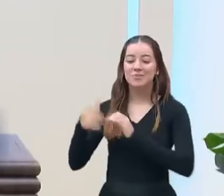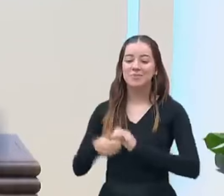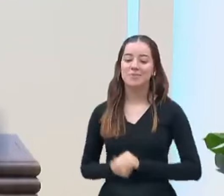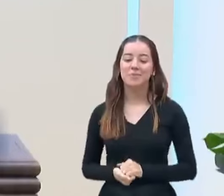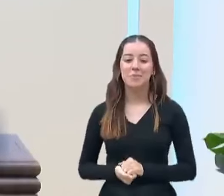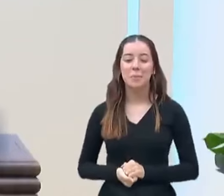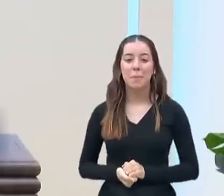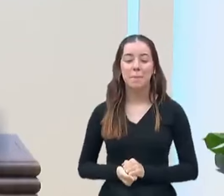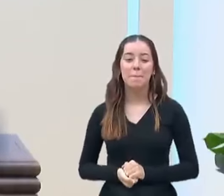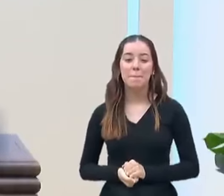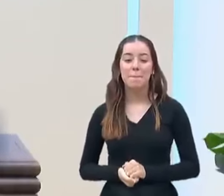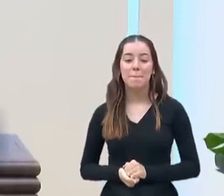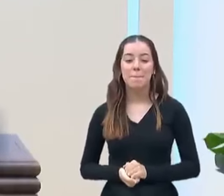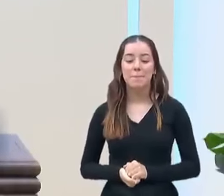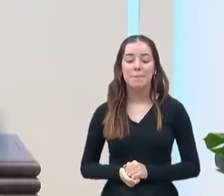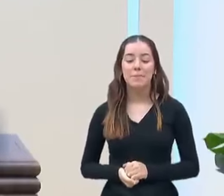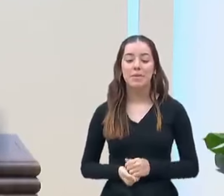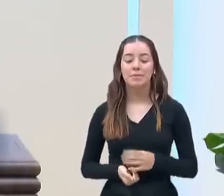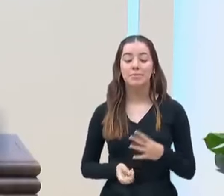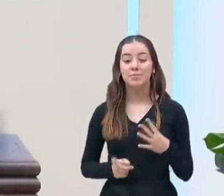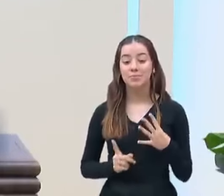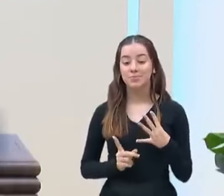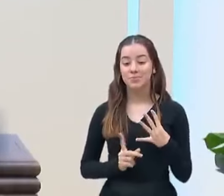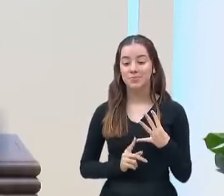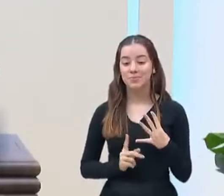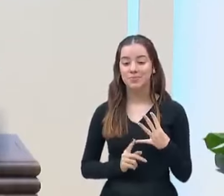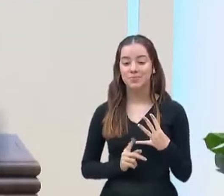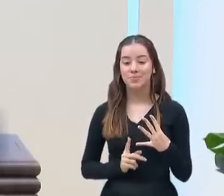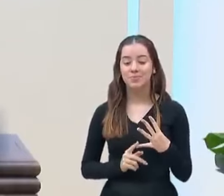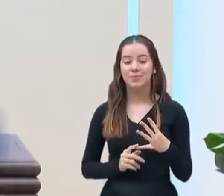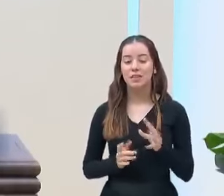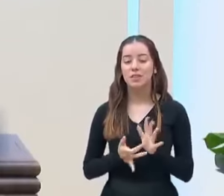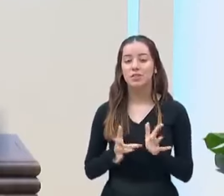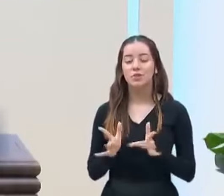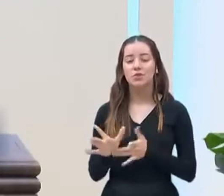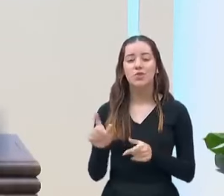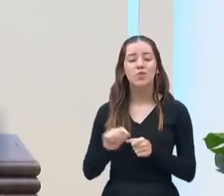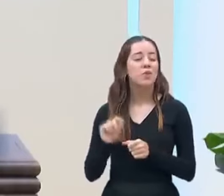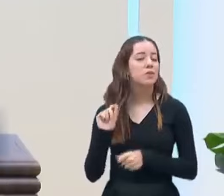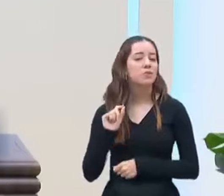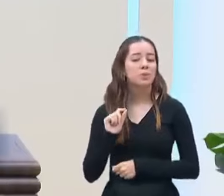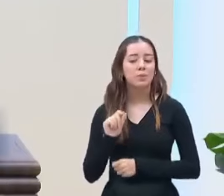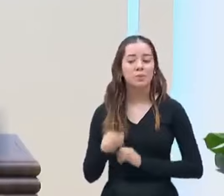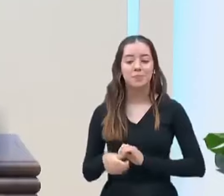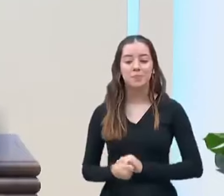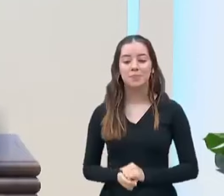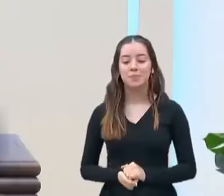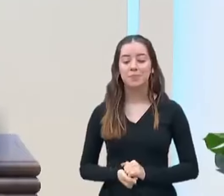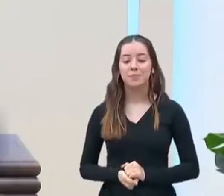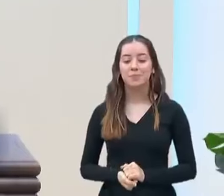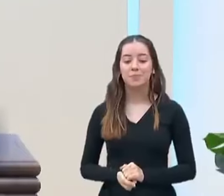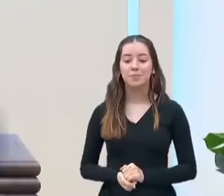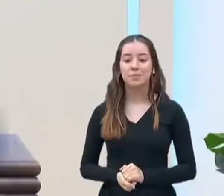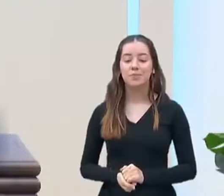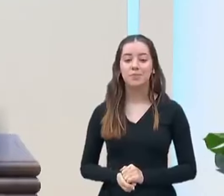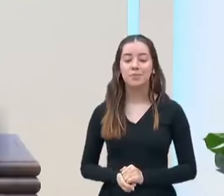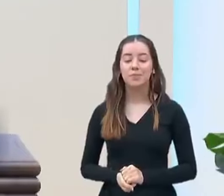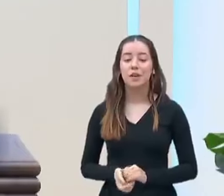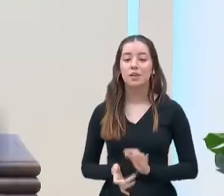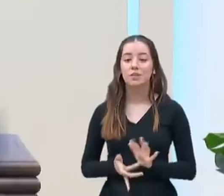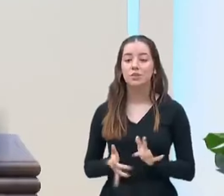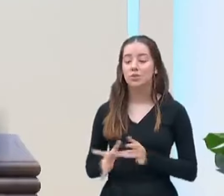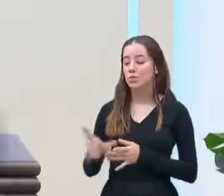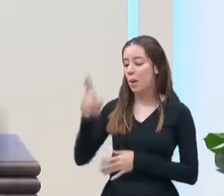lugar, Jesus, não é? Não somente disse quero, mas decretou a